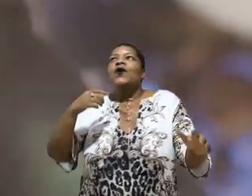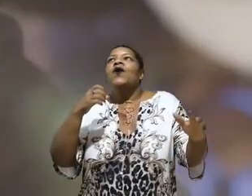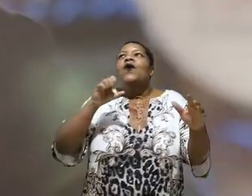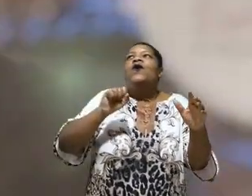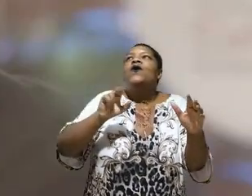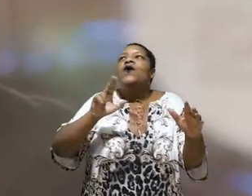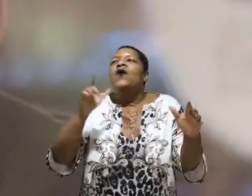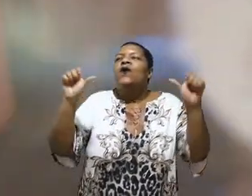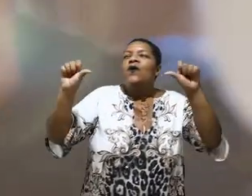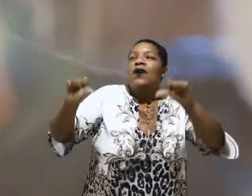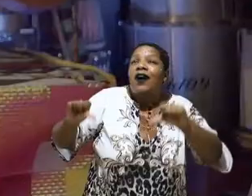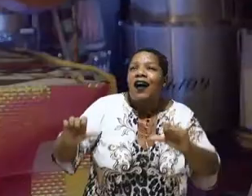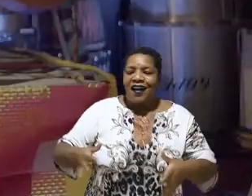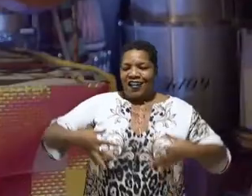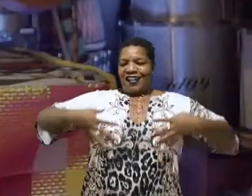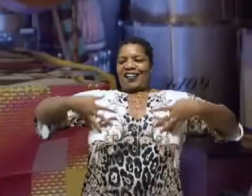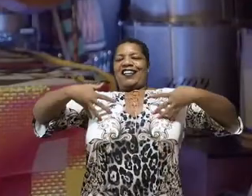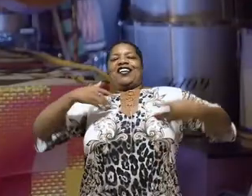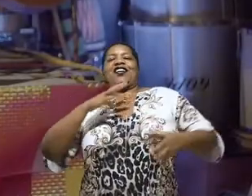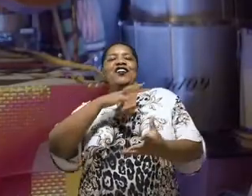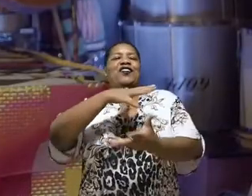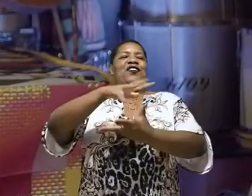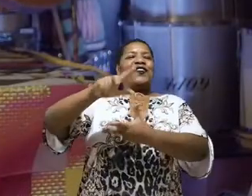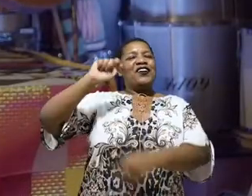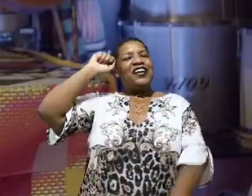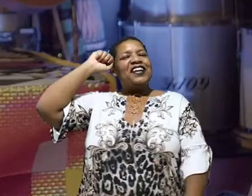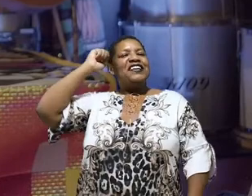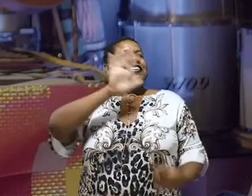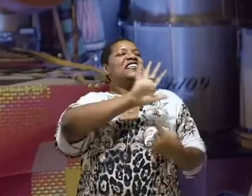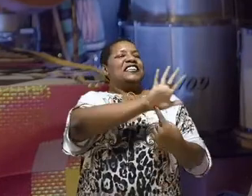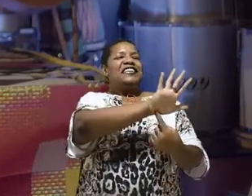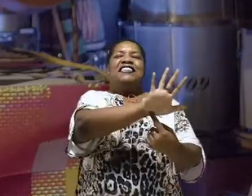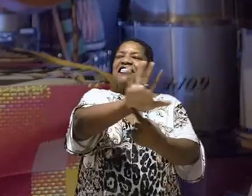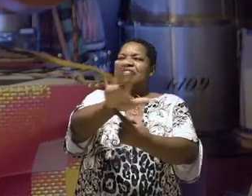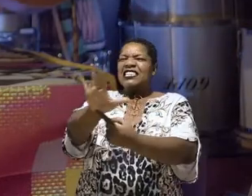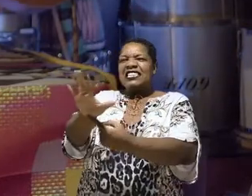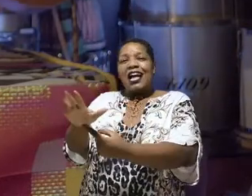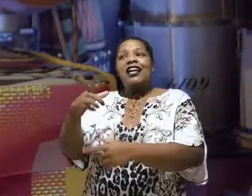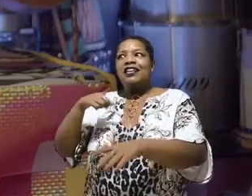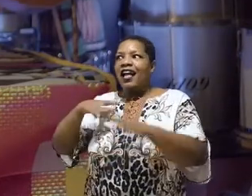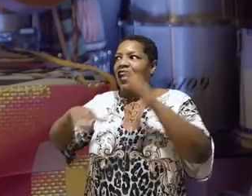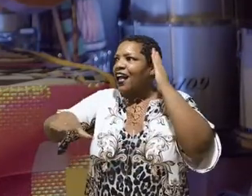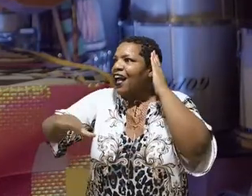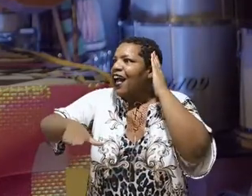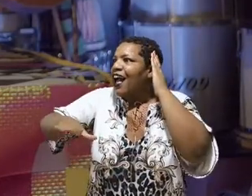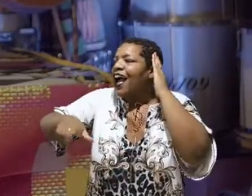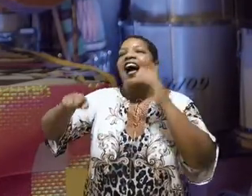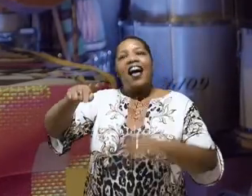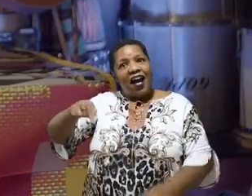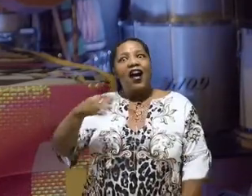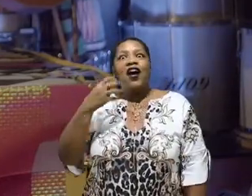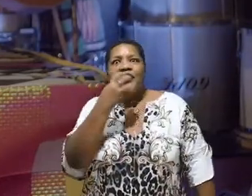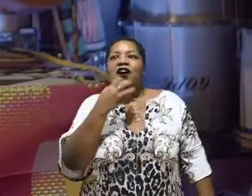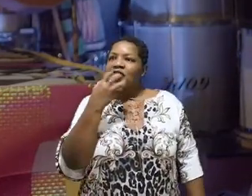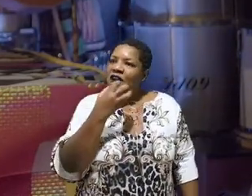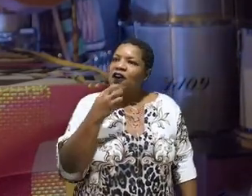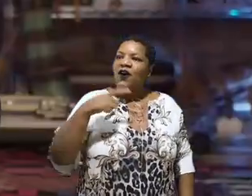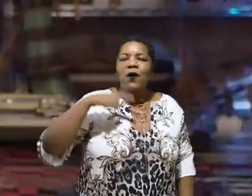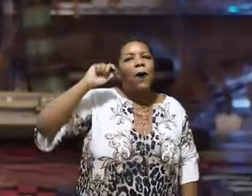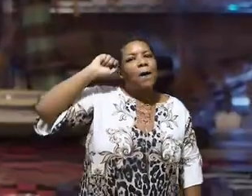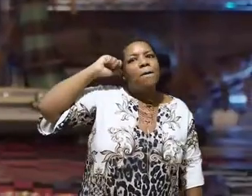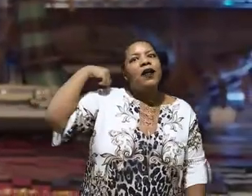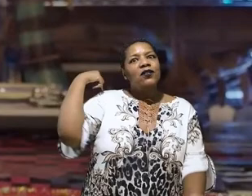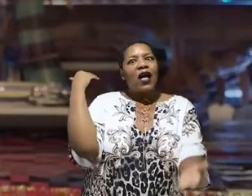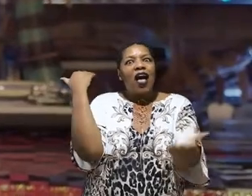Sol transformado aquela forma decadente procure o do mundo Black espelho para suas gente preservado nos discos e fitas nas